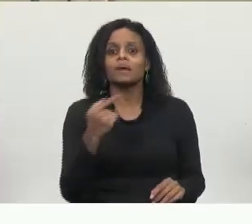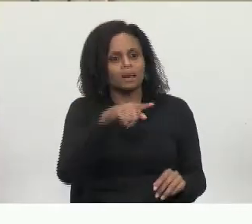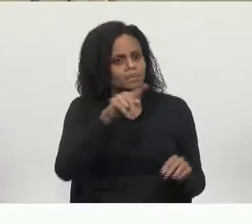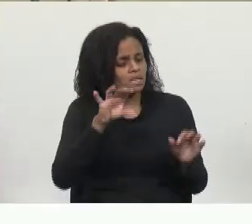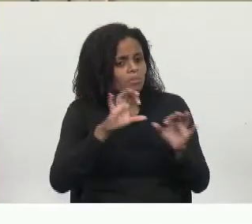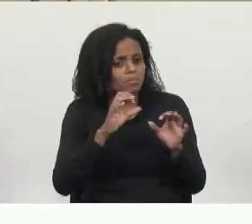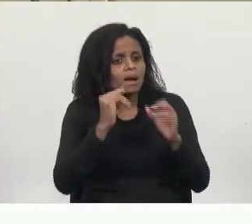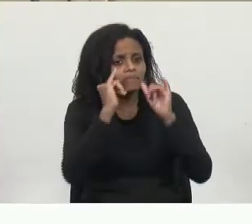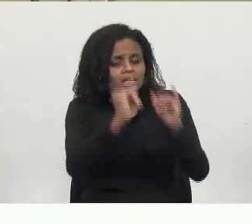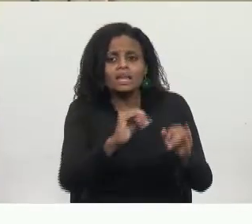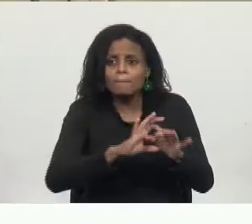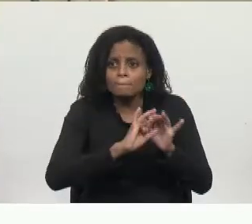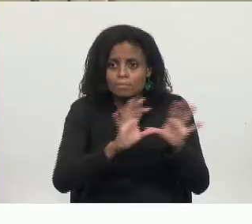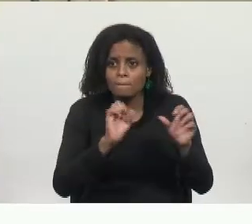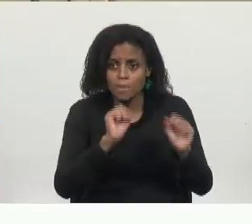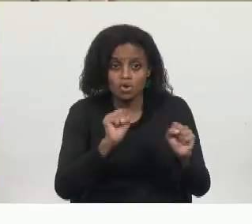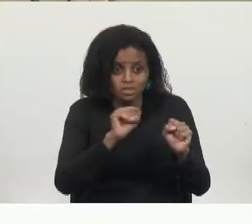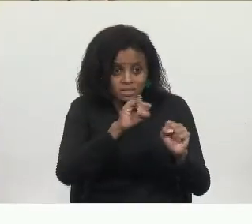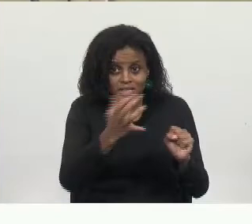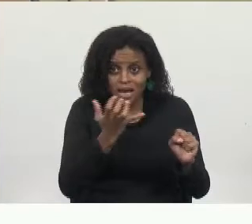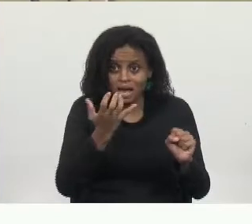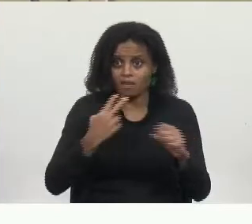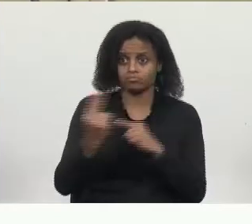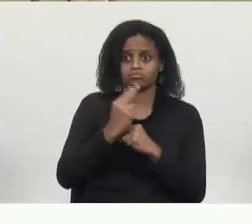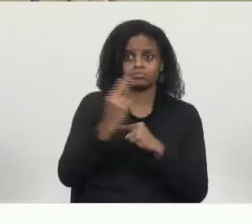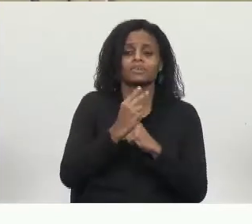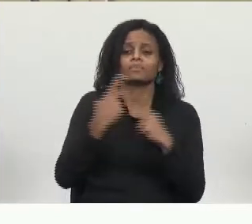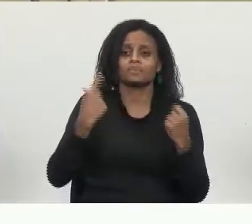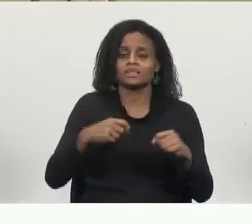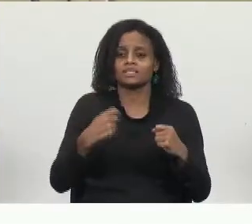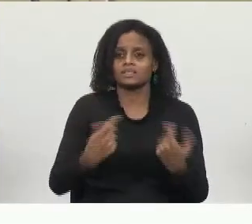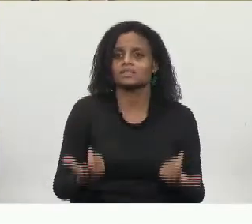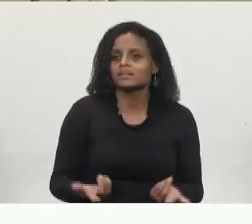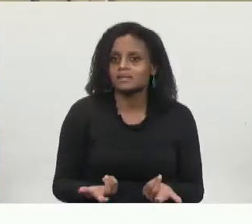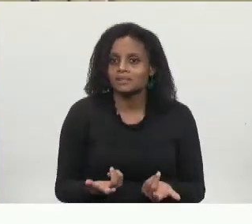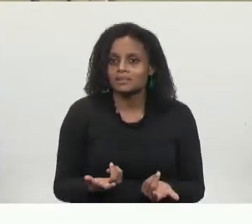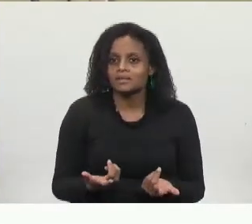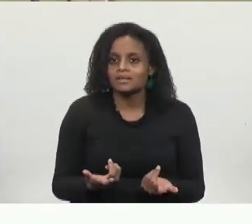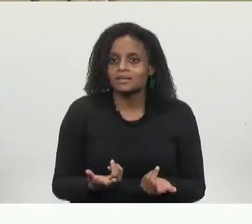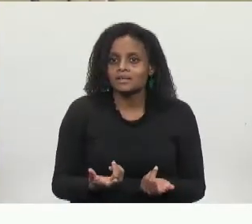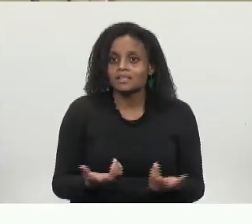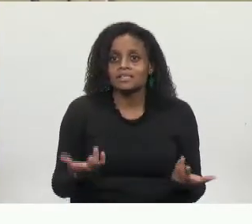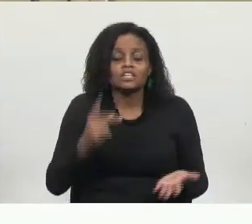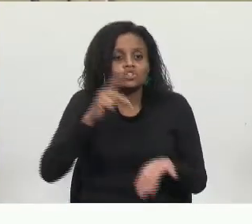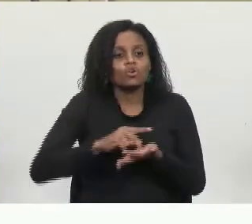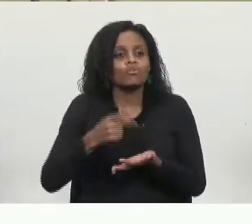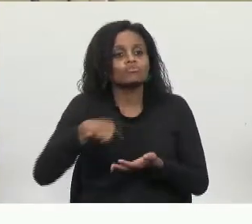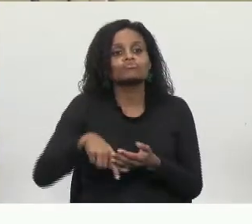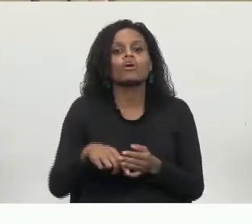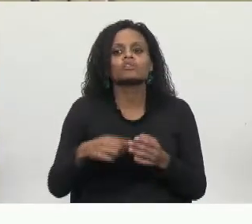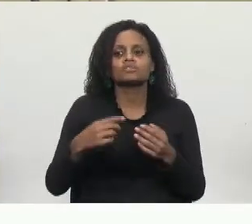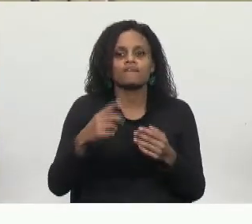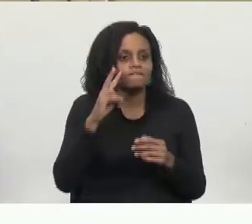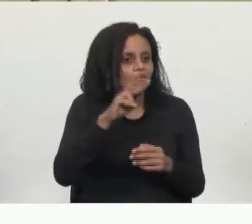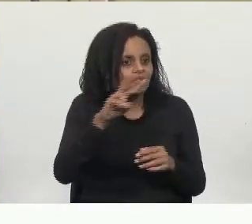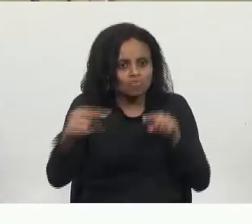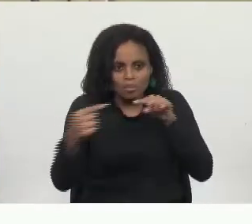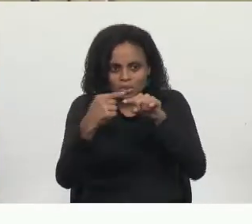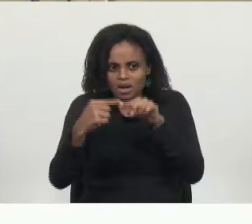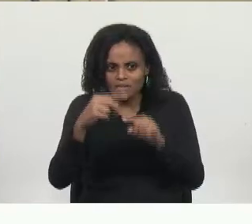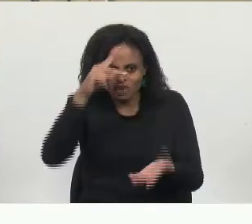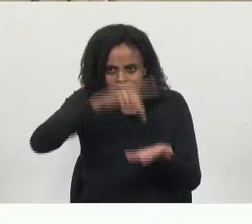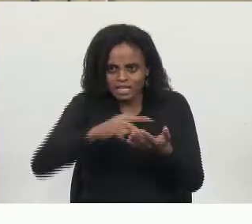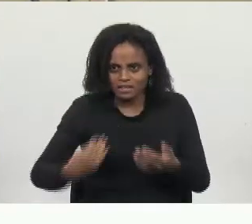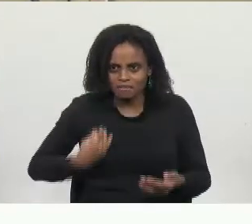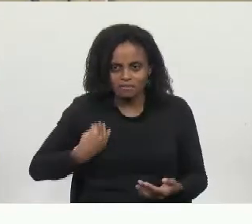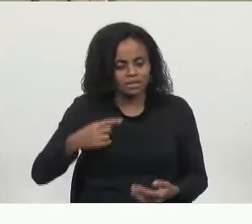disposição para que possa se defender, pô. Mais uma vez, nós não estamos dialogando com a realidade. Não estamos dialogando